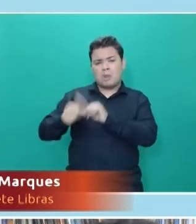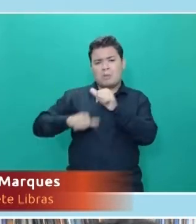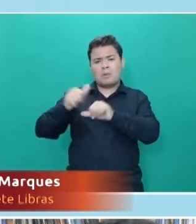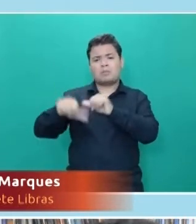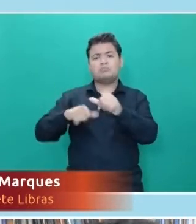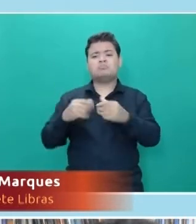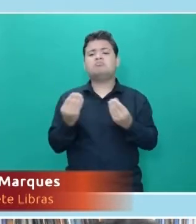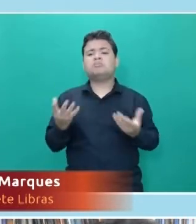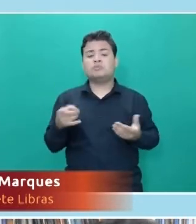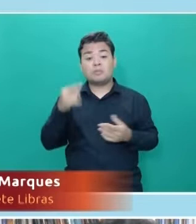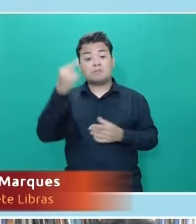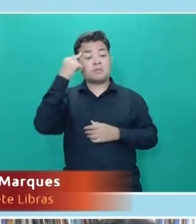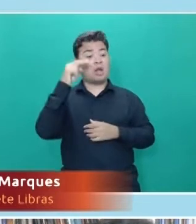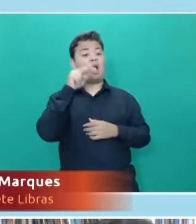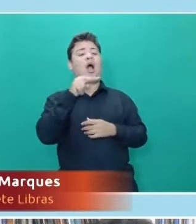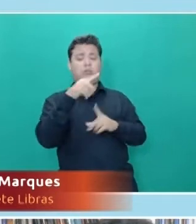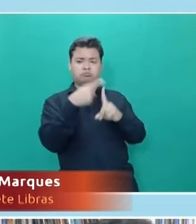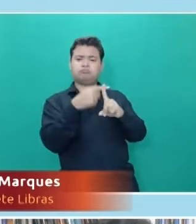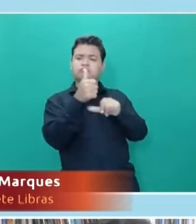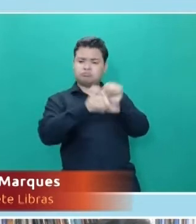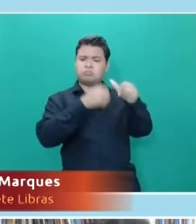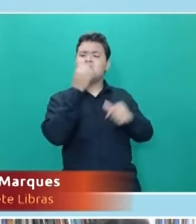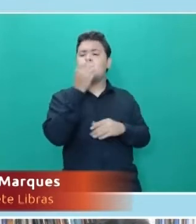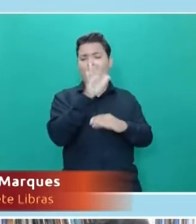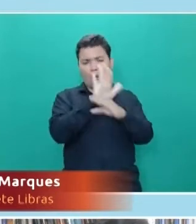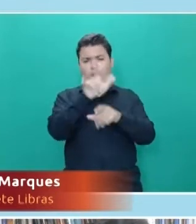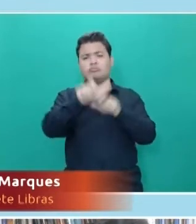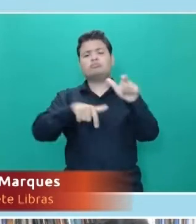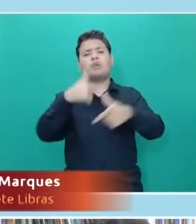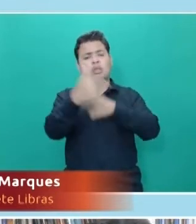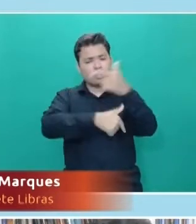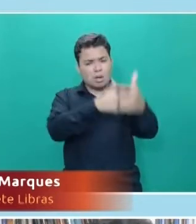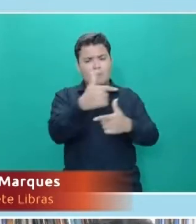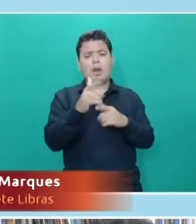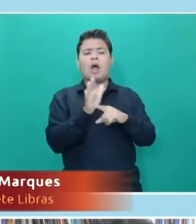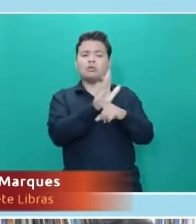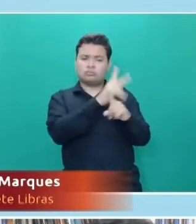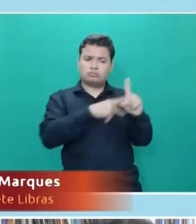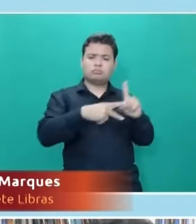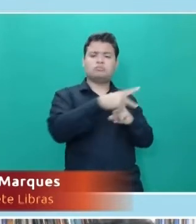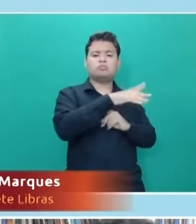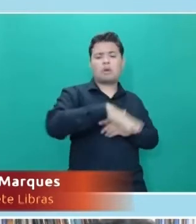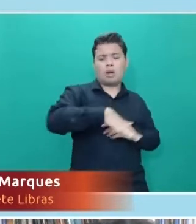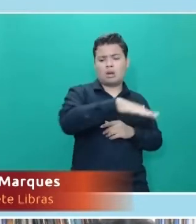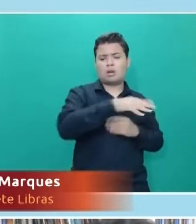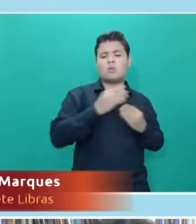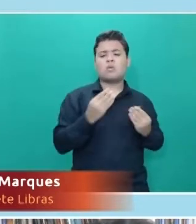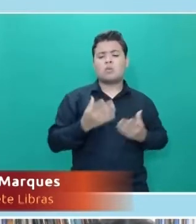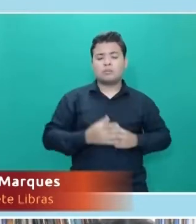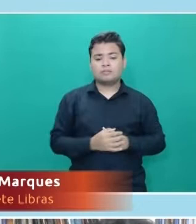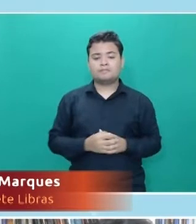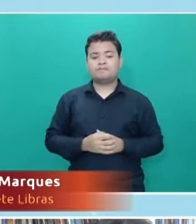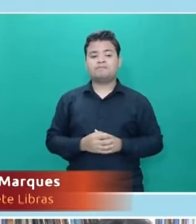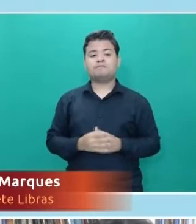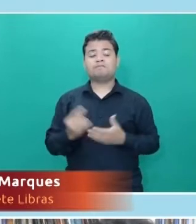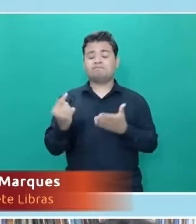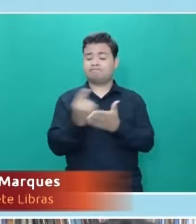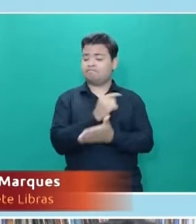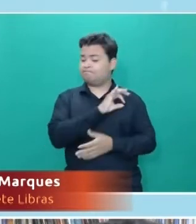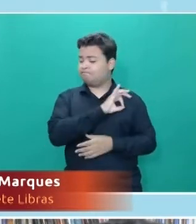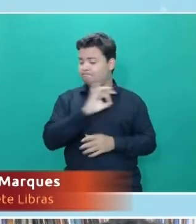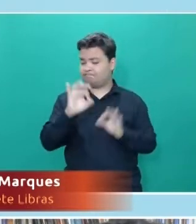você considera positivas para o trabalhador, para o sistema previdenciário? Excelente, Camila. Esse